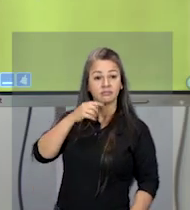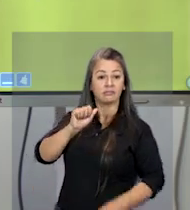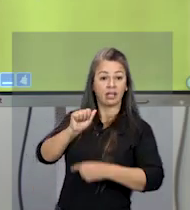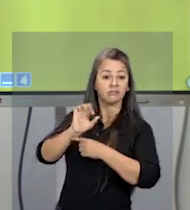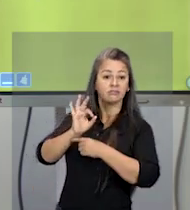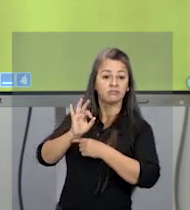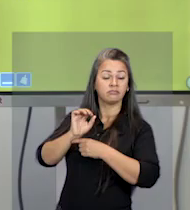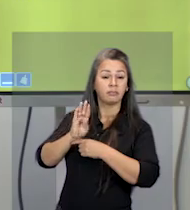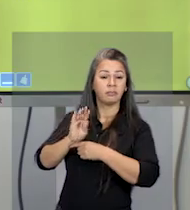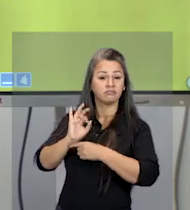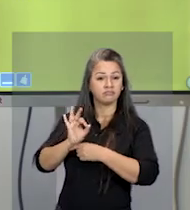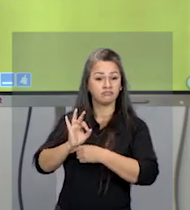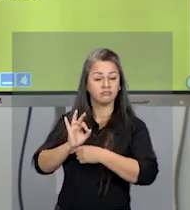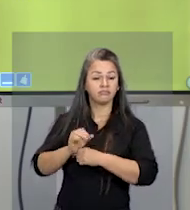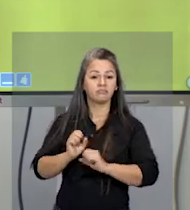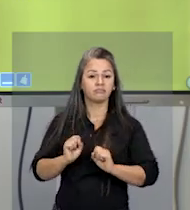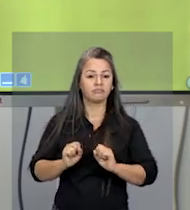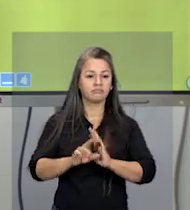triângulo.